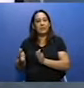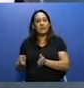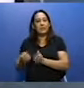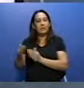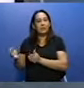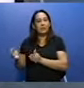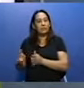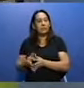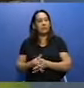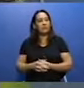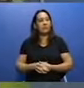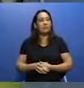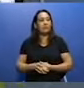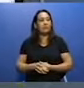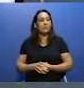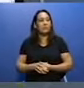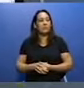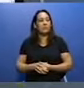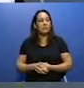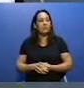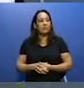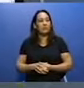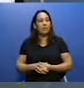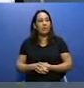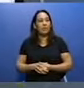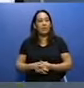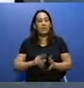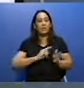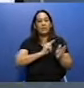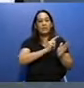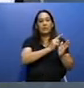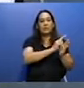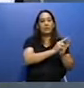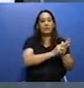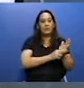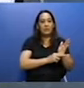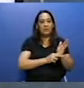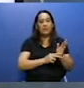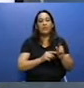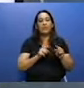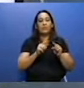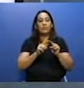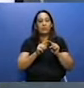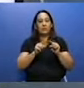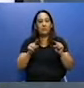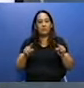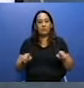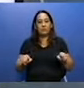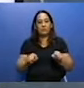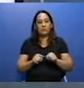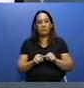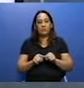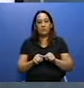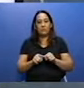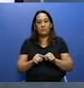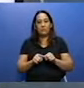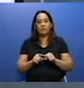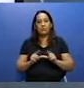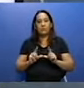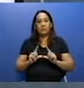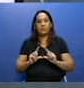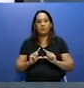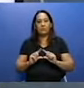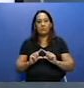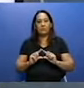observe mais uma sequência. Então, são figuras geométricas planas. Lembra da aula sobre as figuras